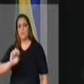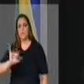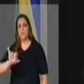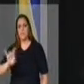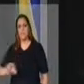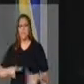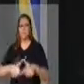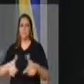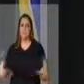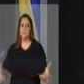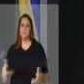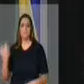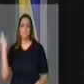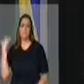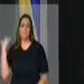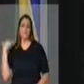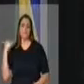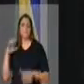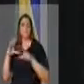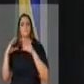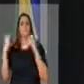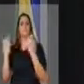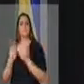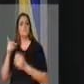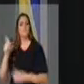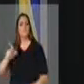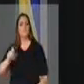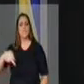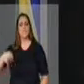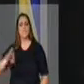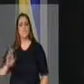Assembleia Mundial de Saúde em Genebra um compromisso de redução